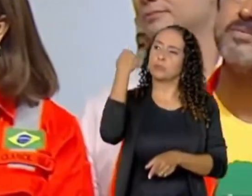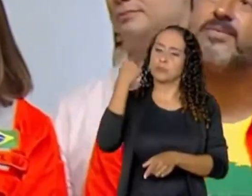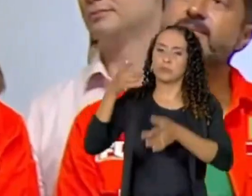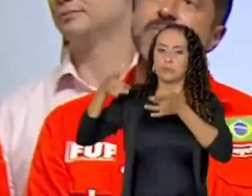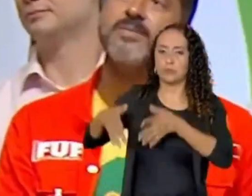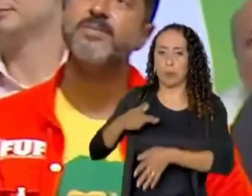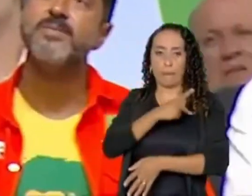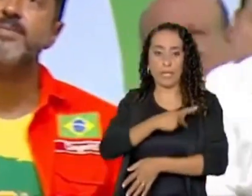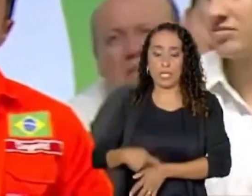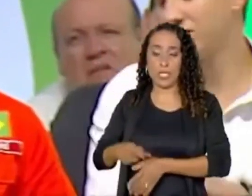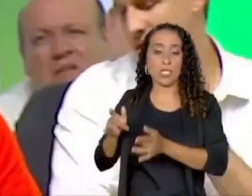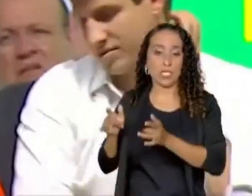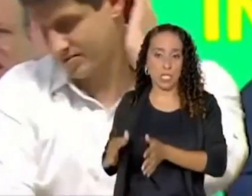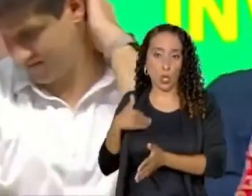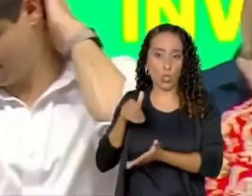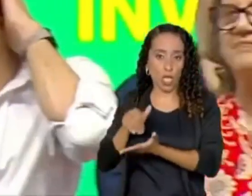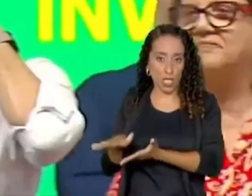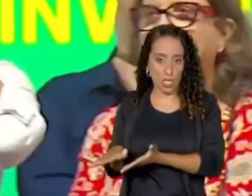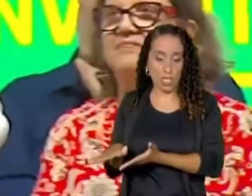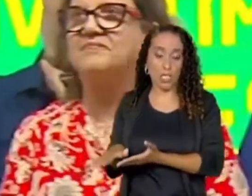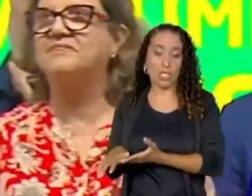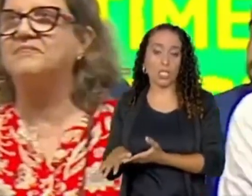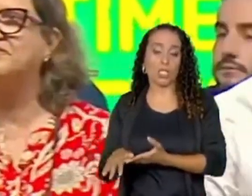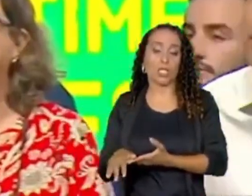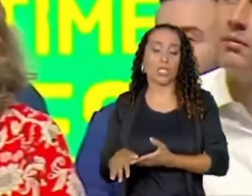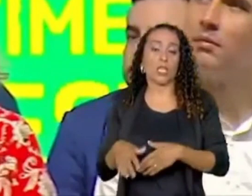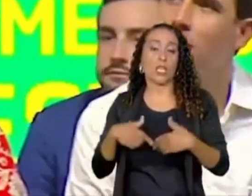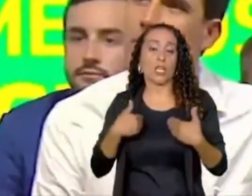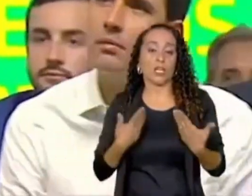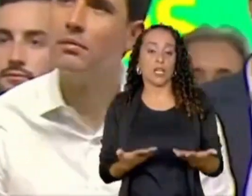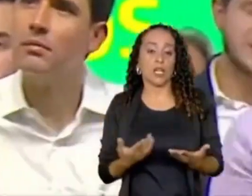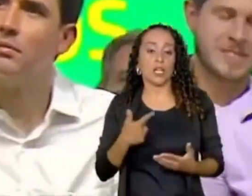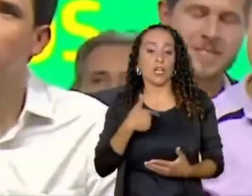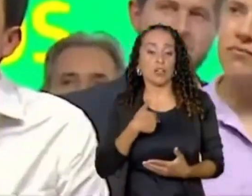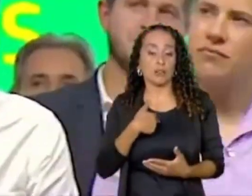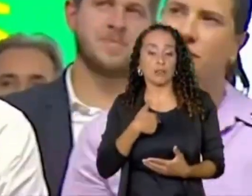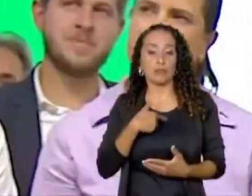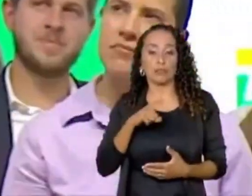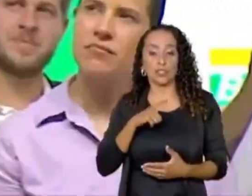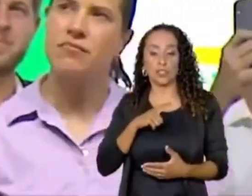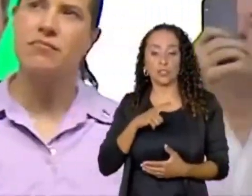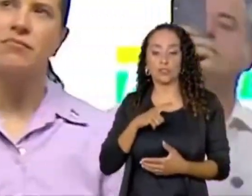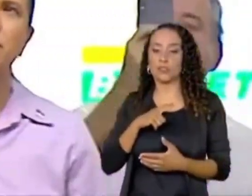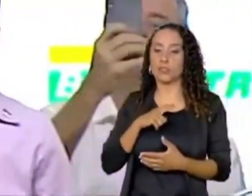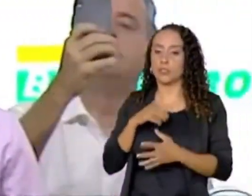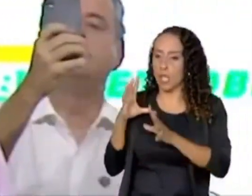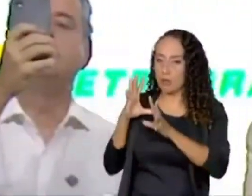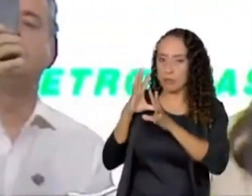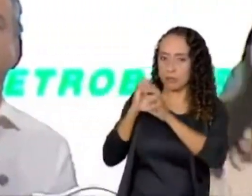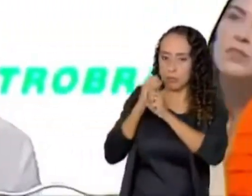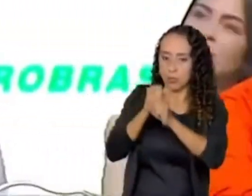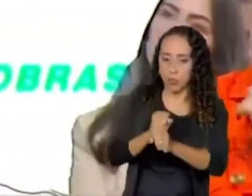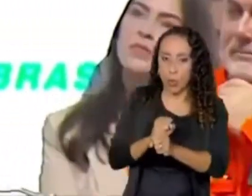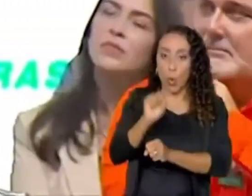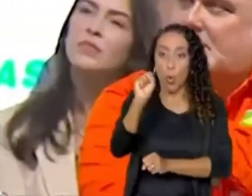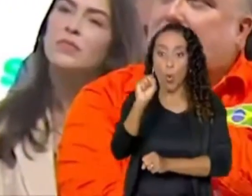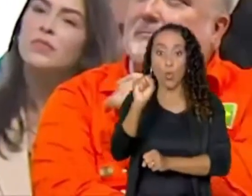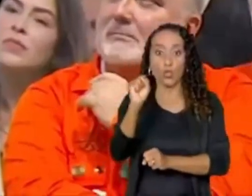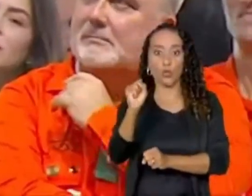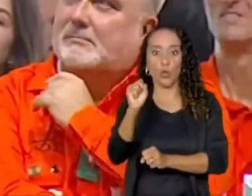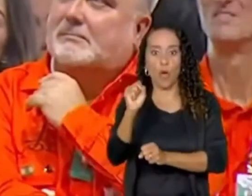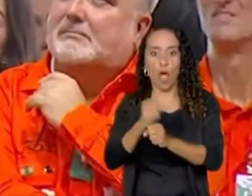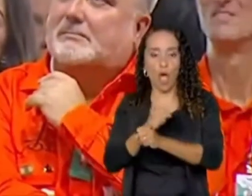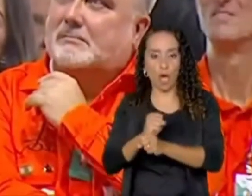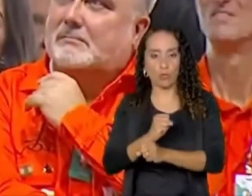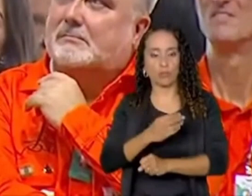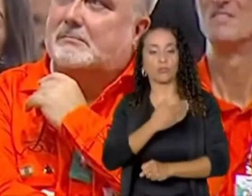República, eu tive as contas dos meus 8 anos de governo